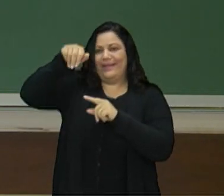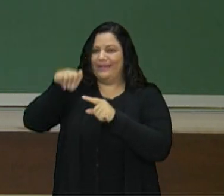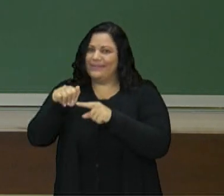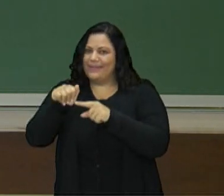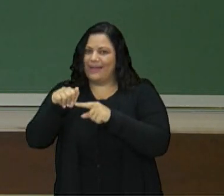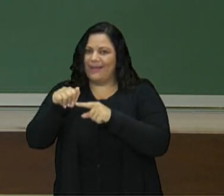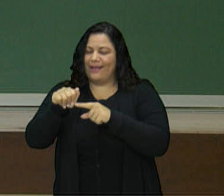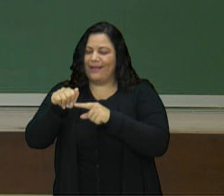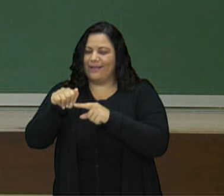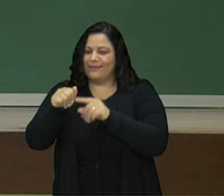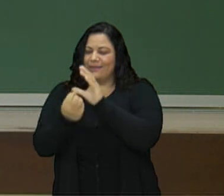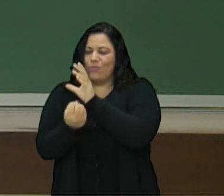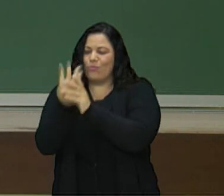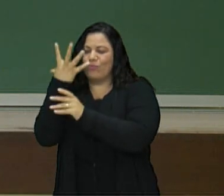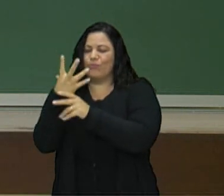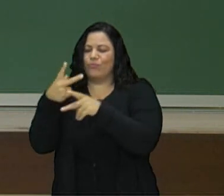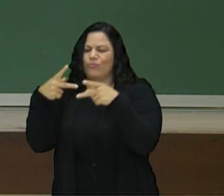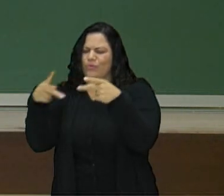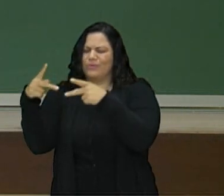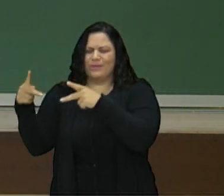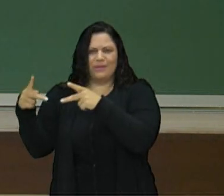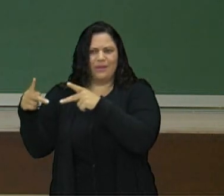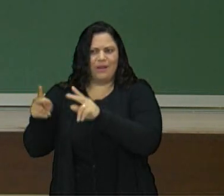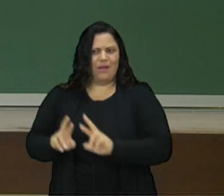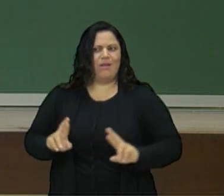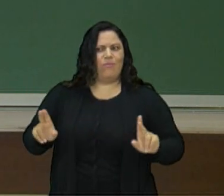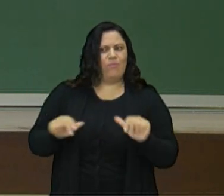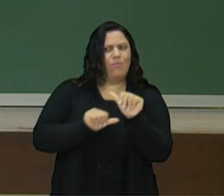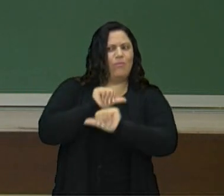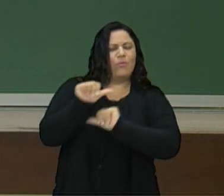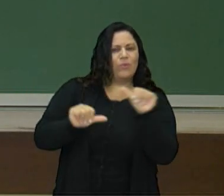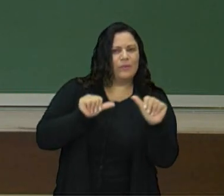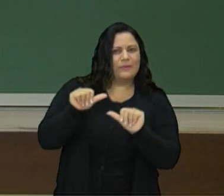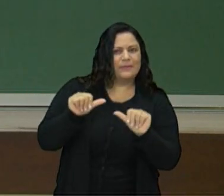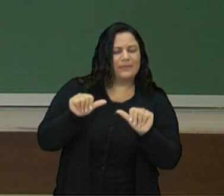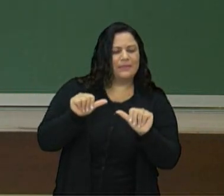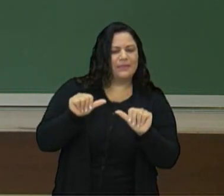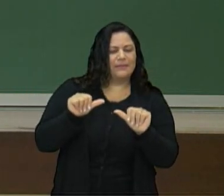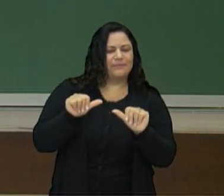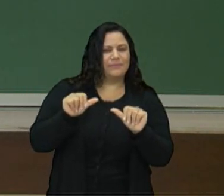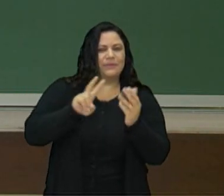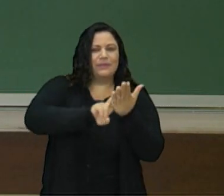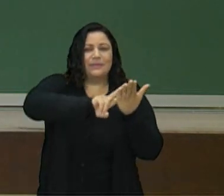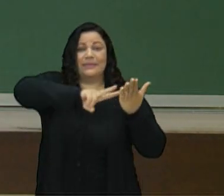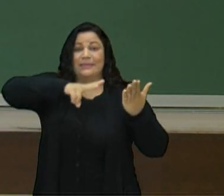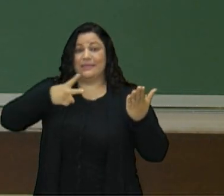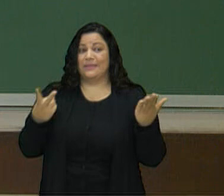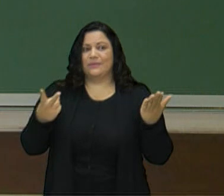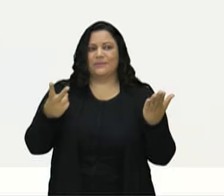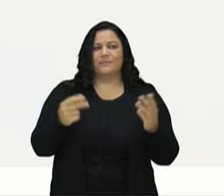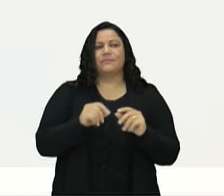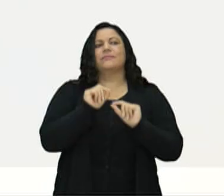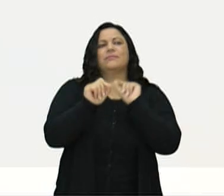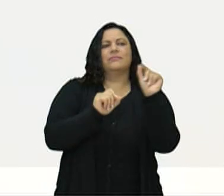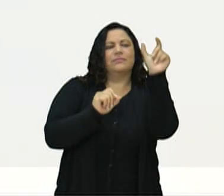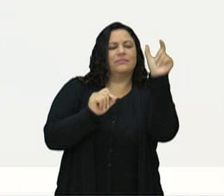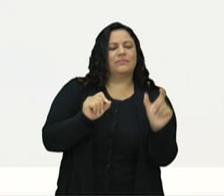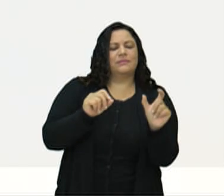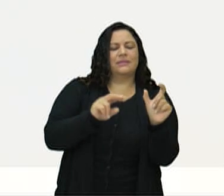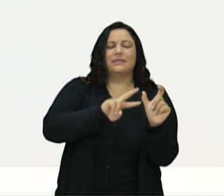produzindo proteína. Ah, muda a linguagem, né? Quando muda a linguagem, tradução. O outro é aquele de outro nome. Maravilha. Então,